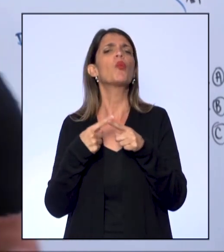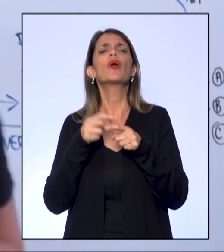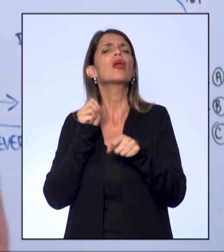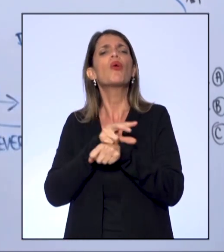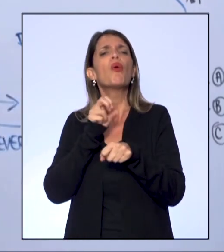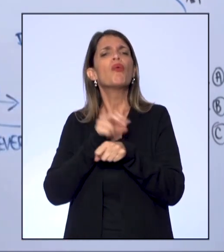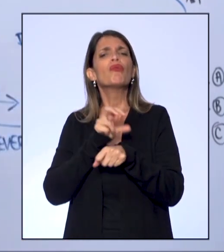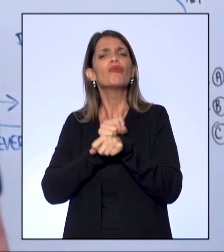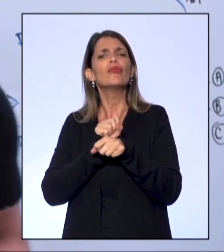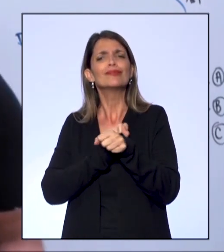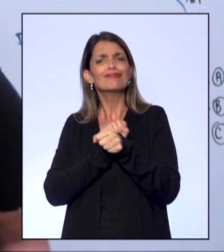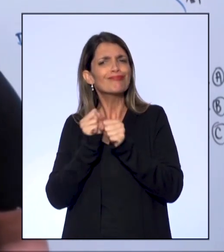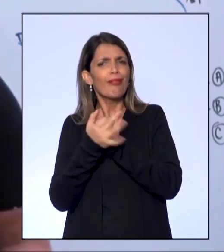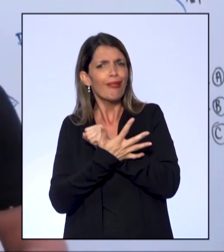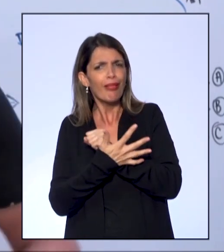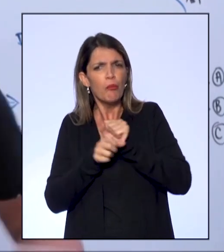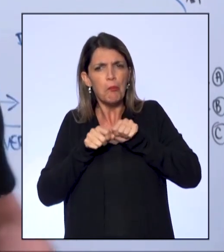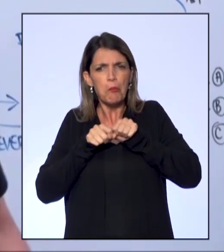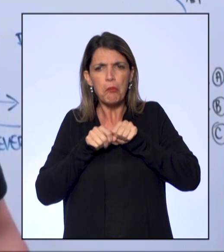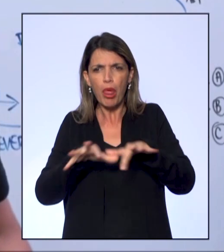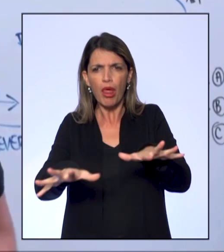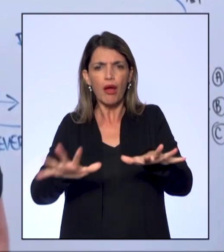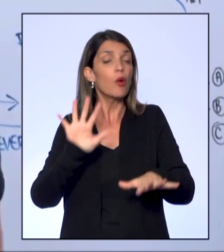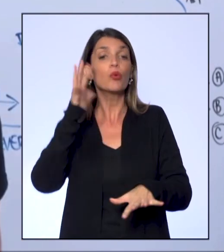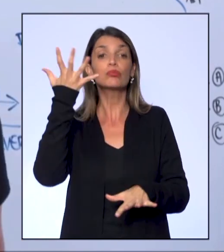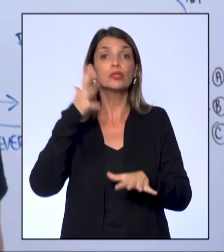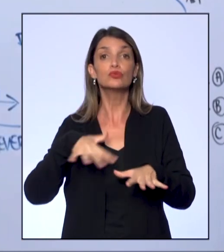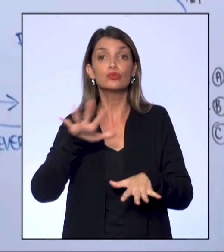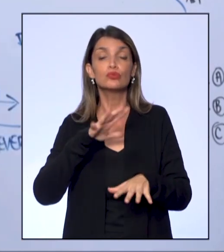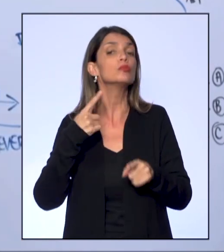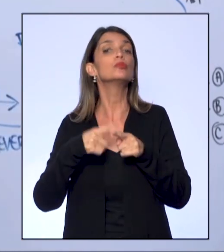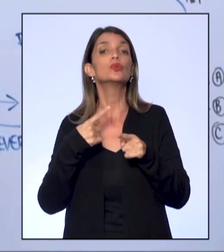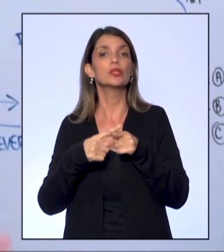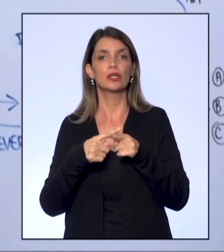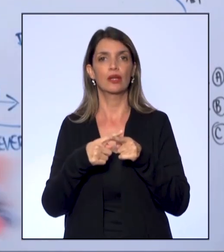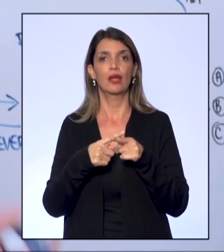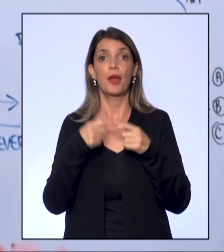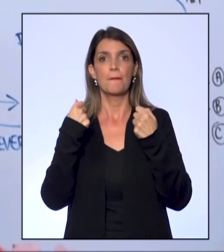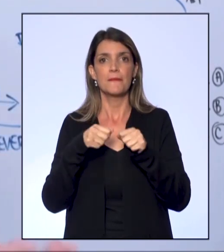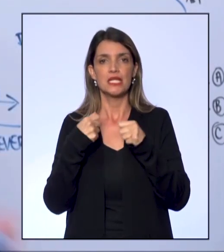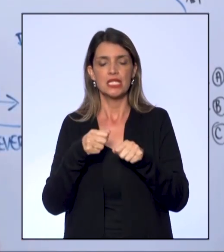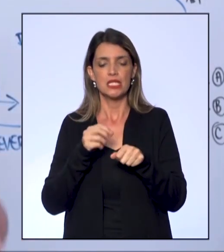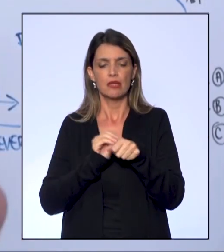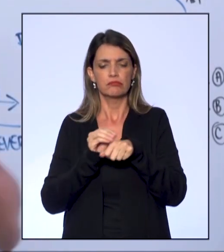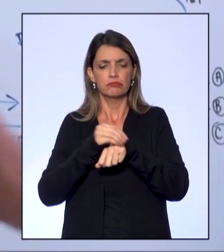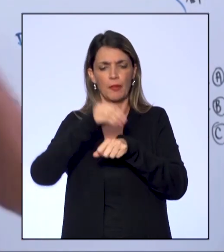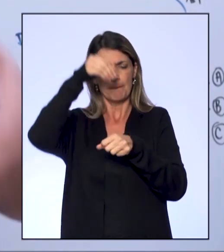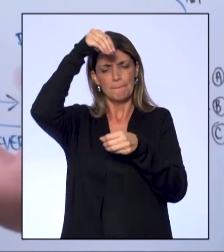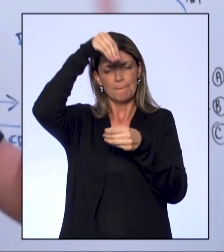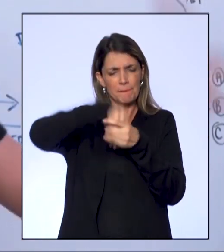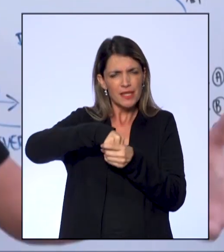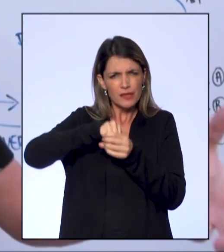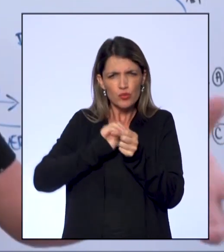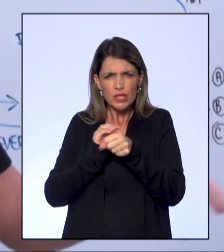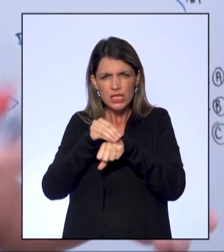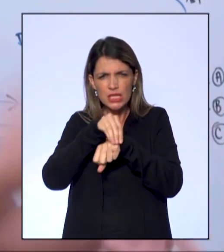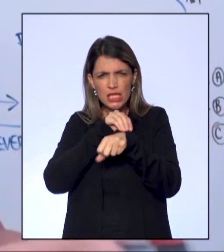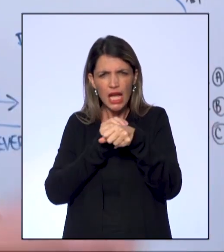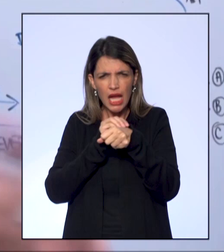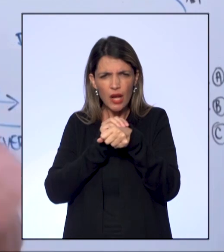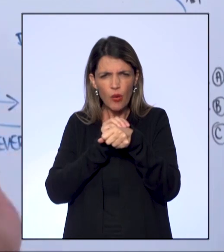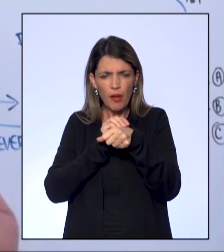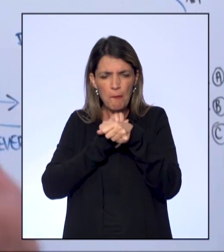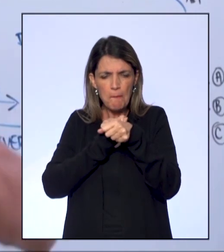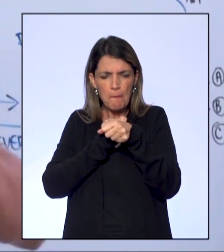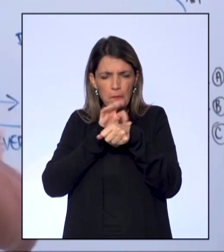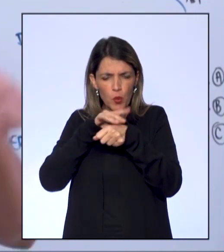está causando a Covid-19 está acontecendo tudo isso? Sabe por quê? Porque ele tem que infectar uma célula e quando ele infecta essa célula, aí sim